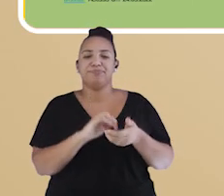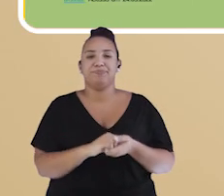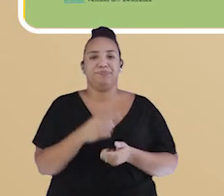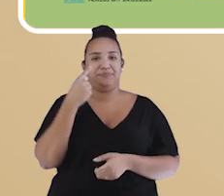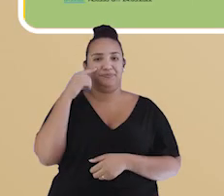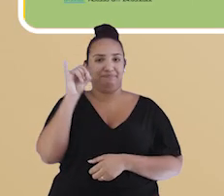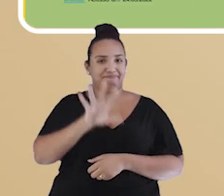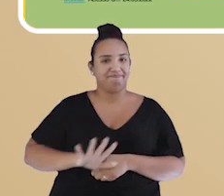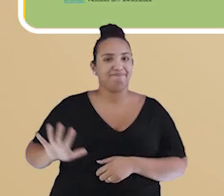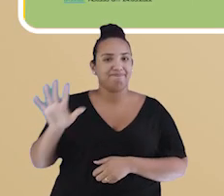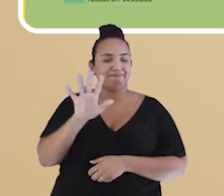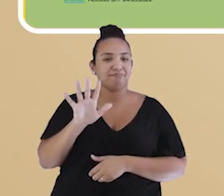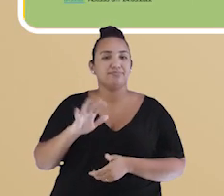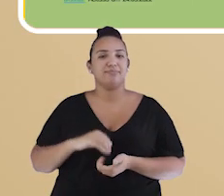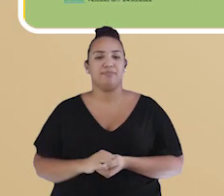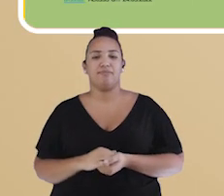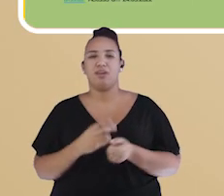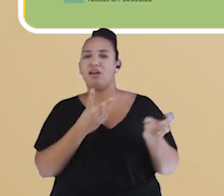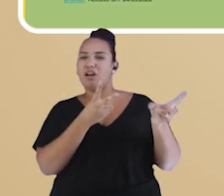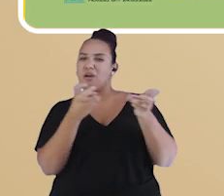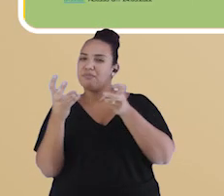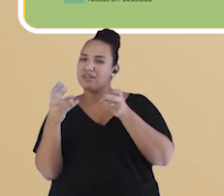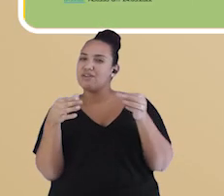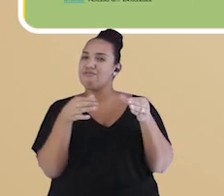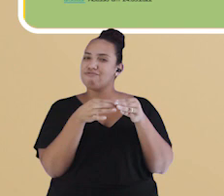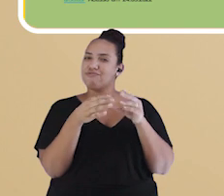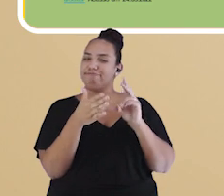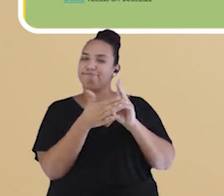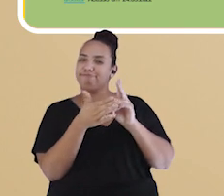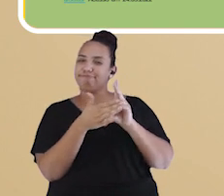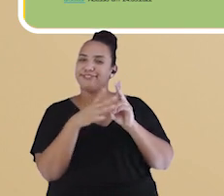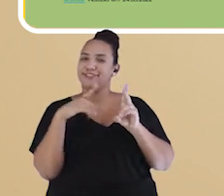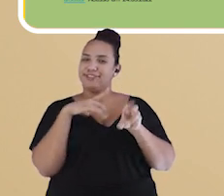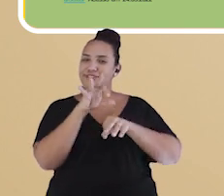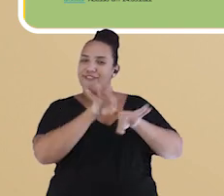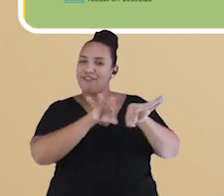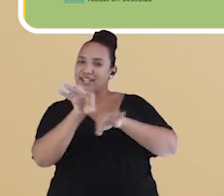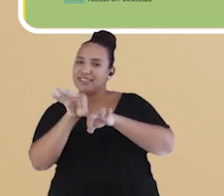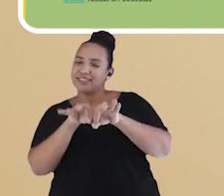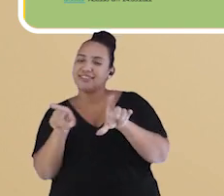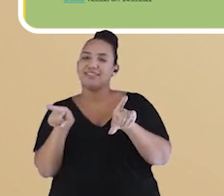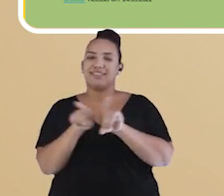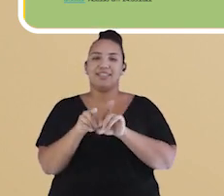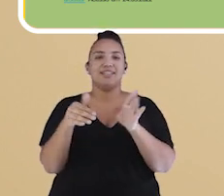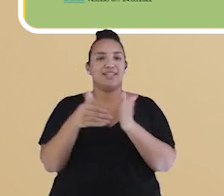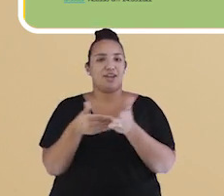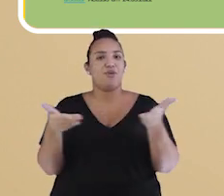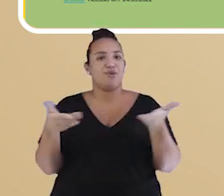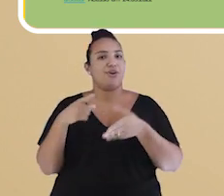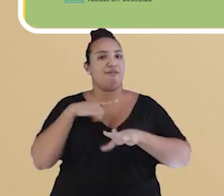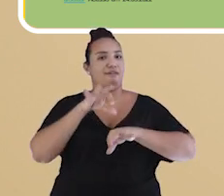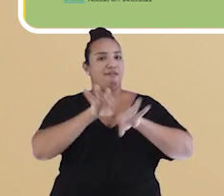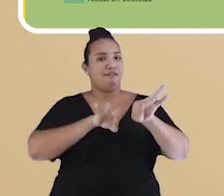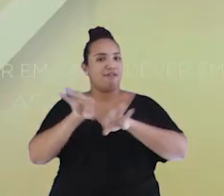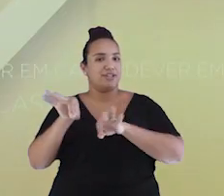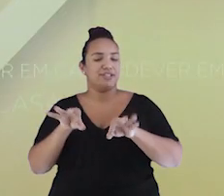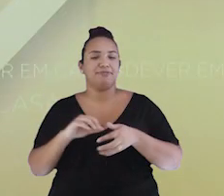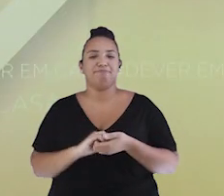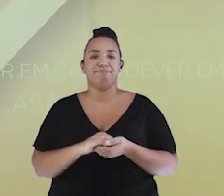as imagens. Observe como os povos indígenas organizavam e ainda organizam o